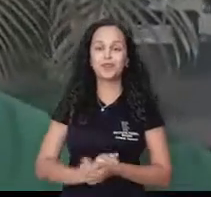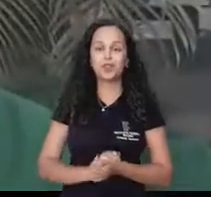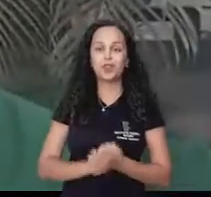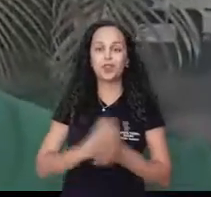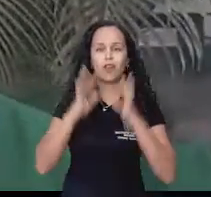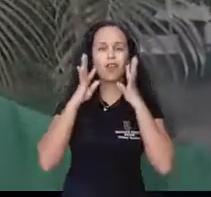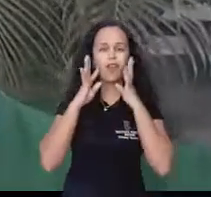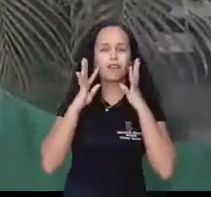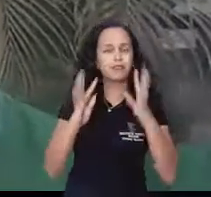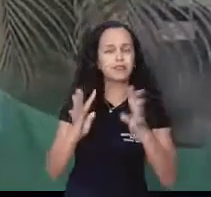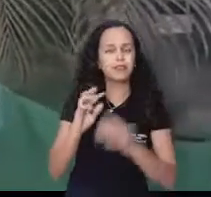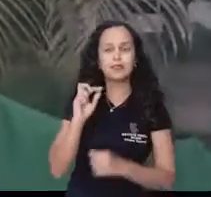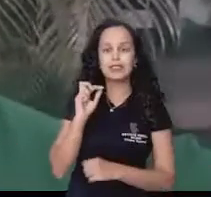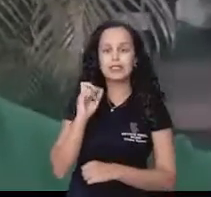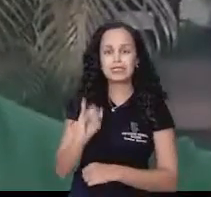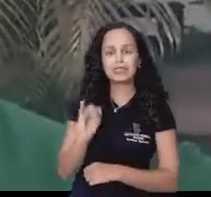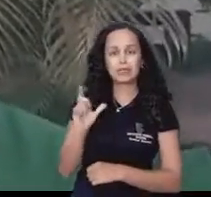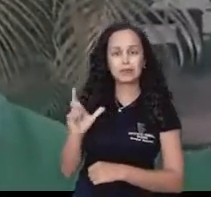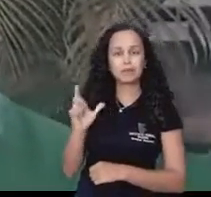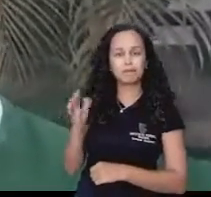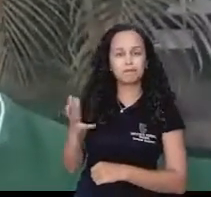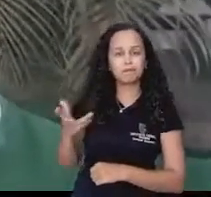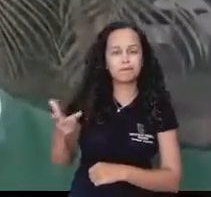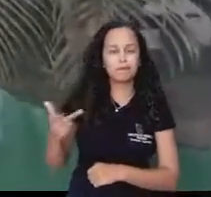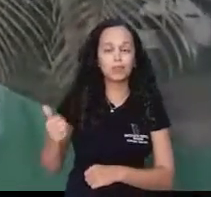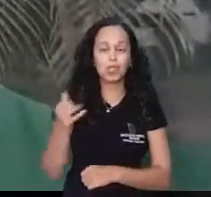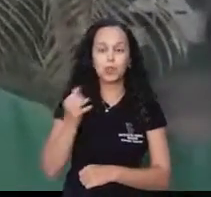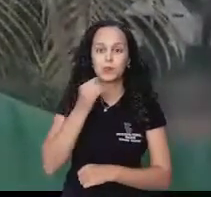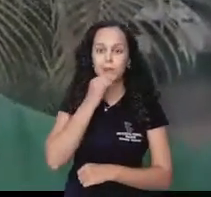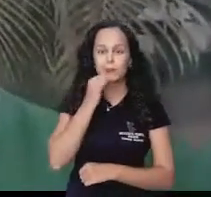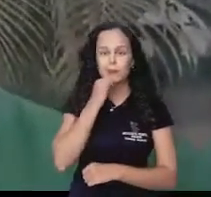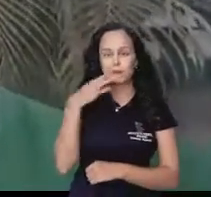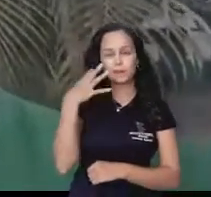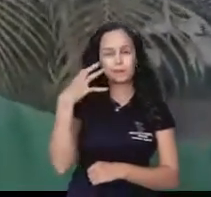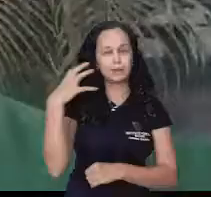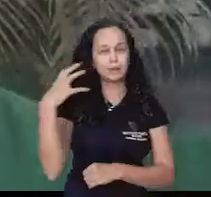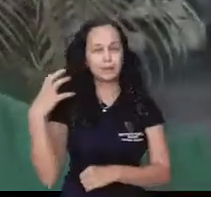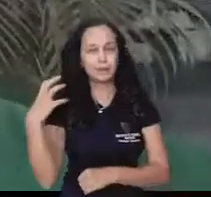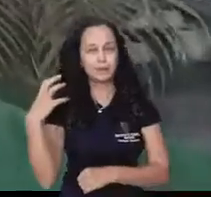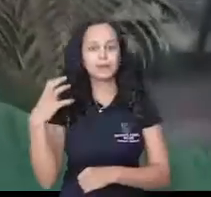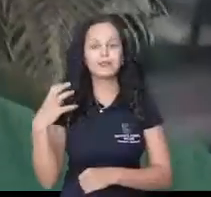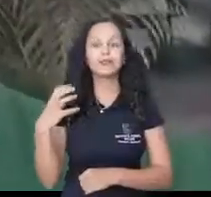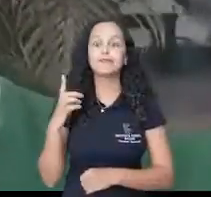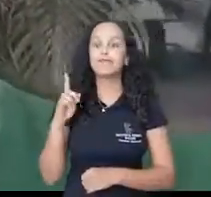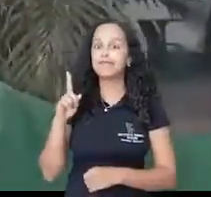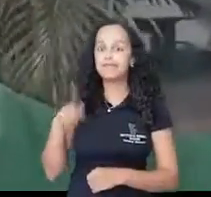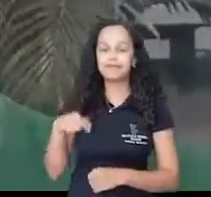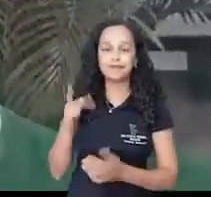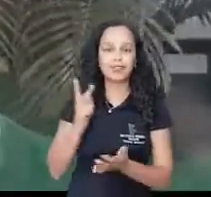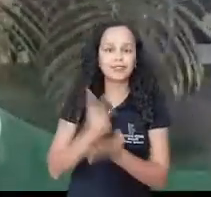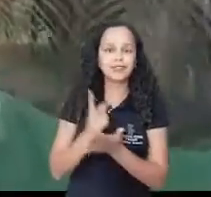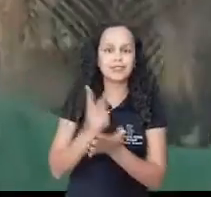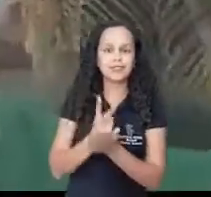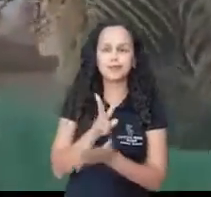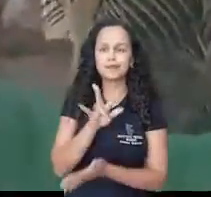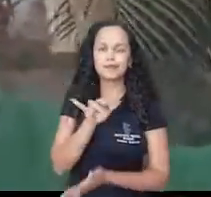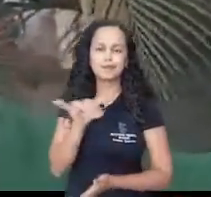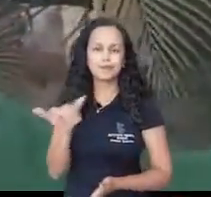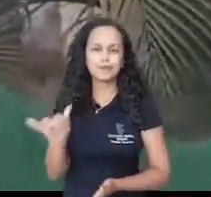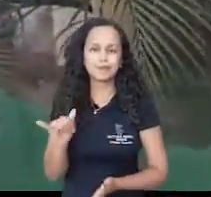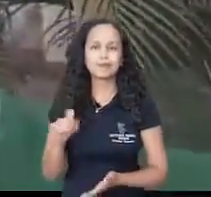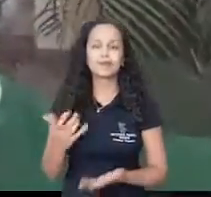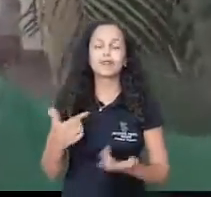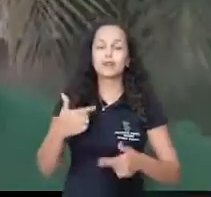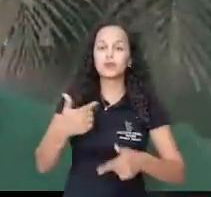a Unimontes. Observem só, se as palavras convencem, os exemplos arrastam. E assim eram e